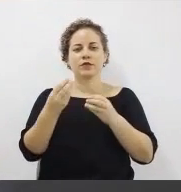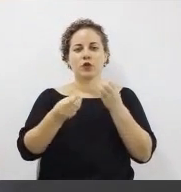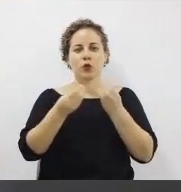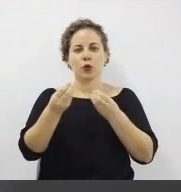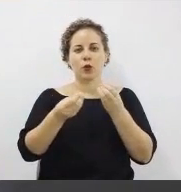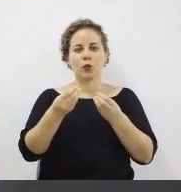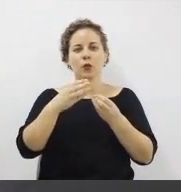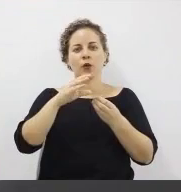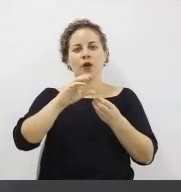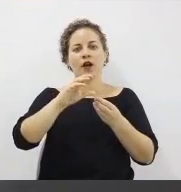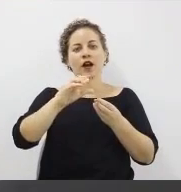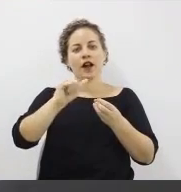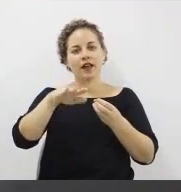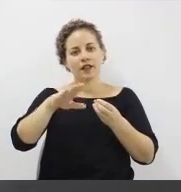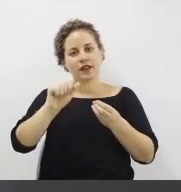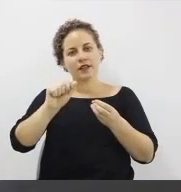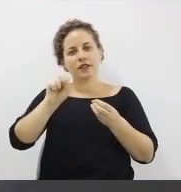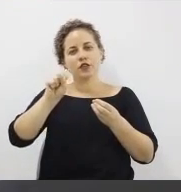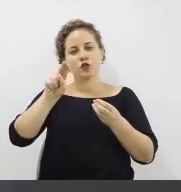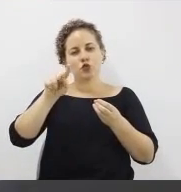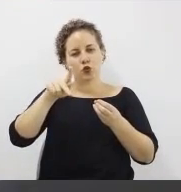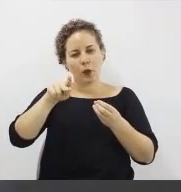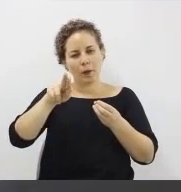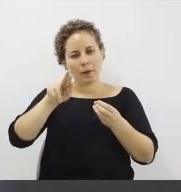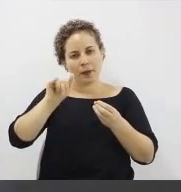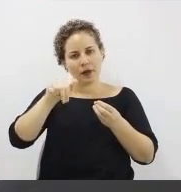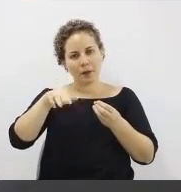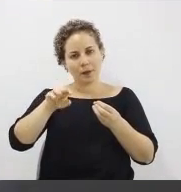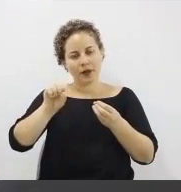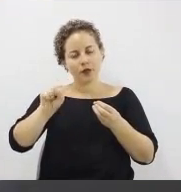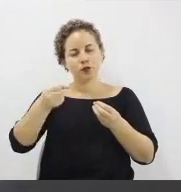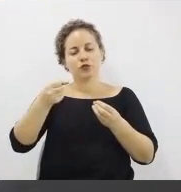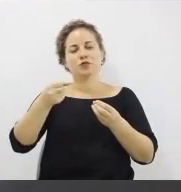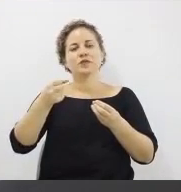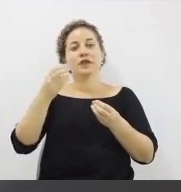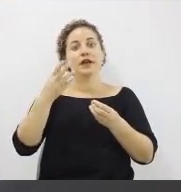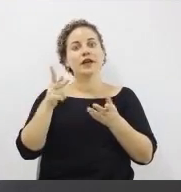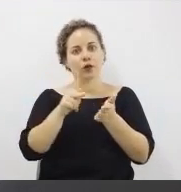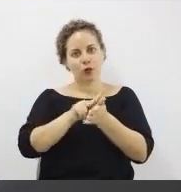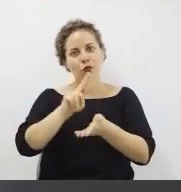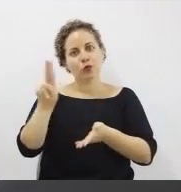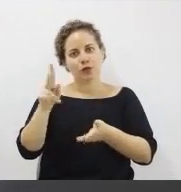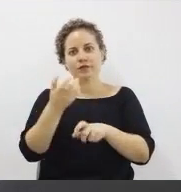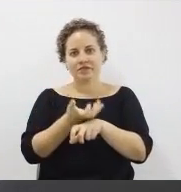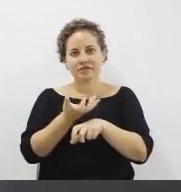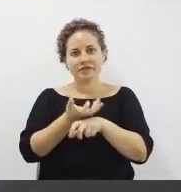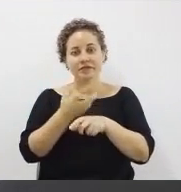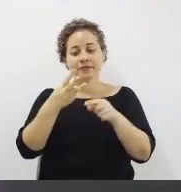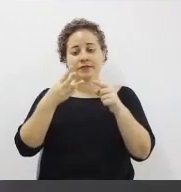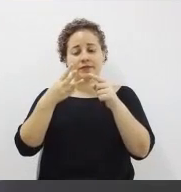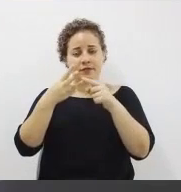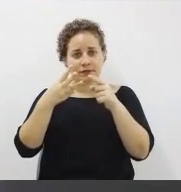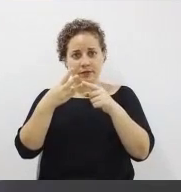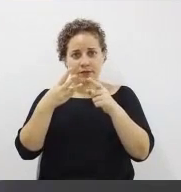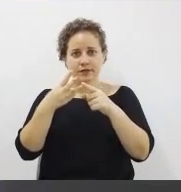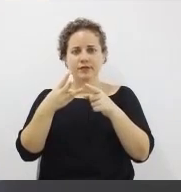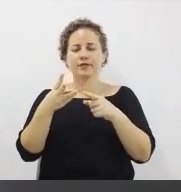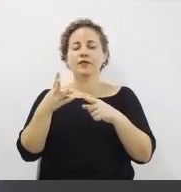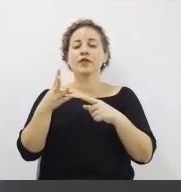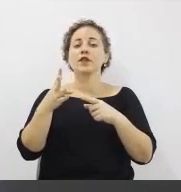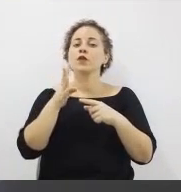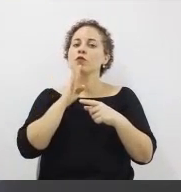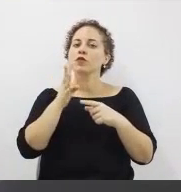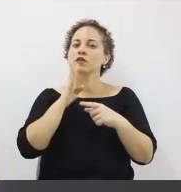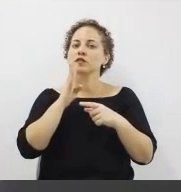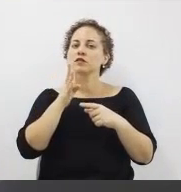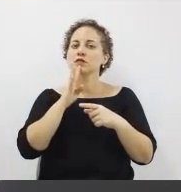de suprimentos, que é o nome da própria disciplina. A terceira é sobre conhecer